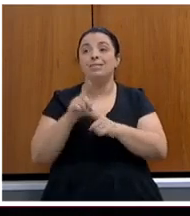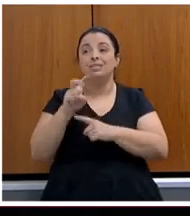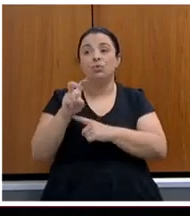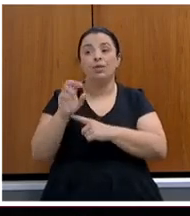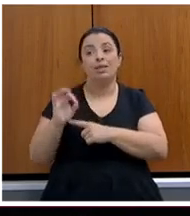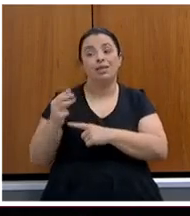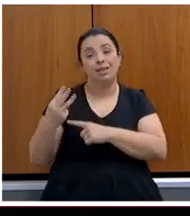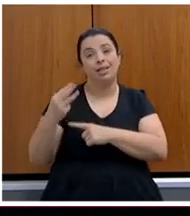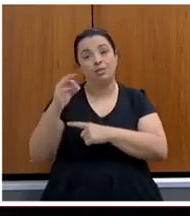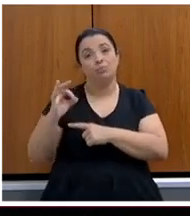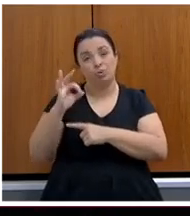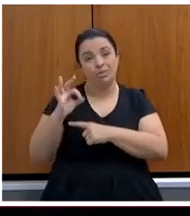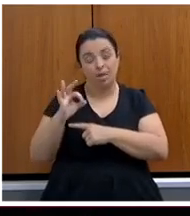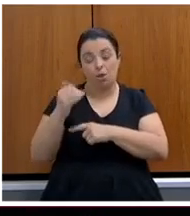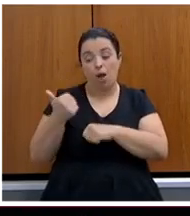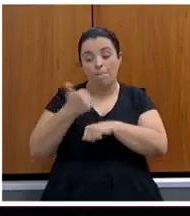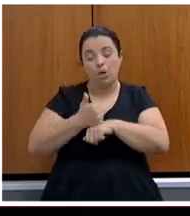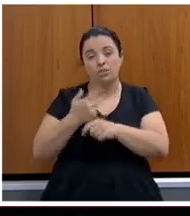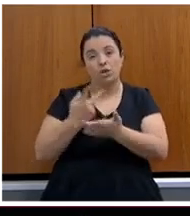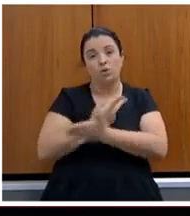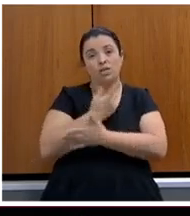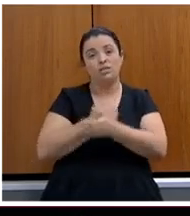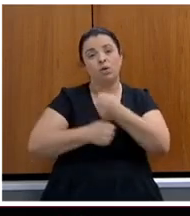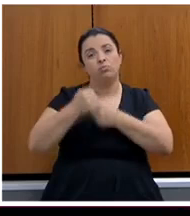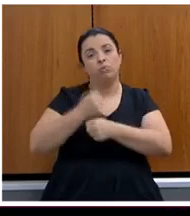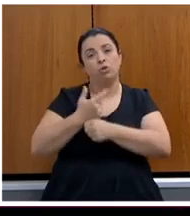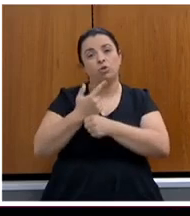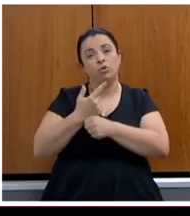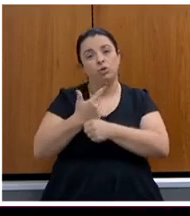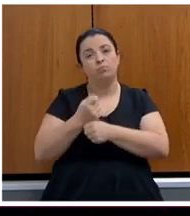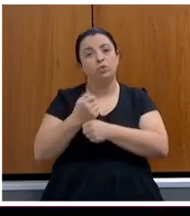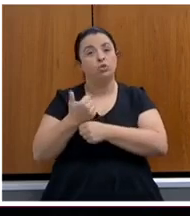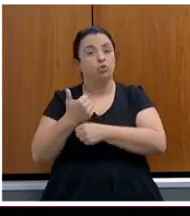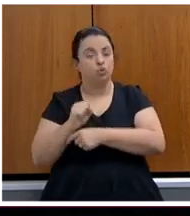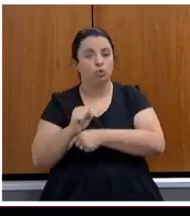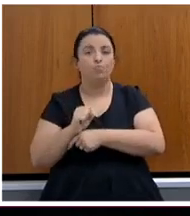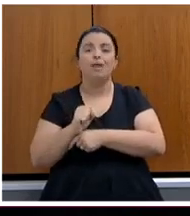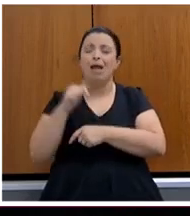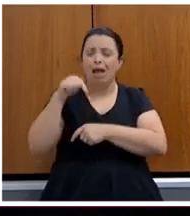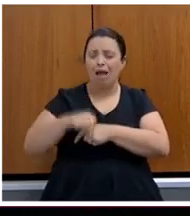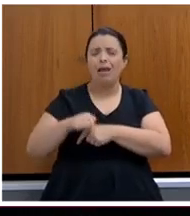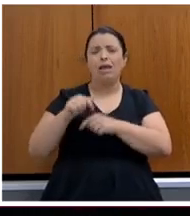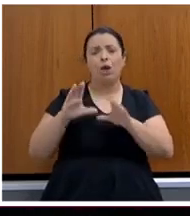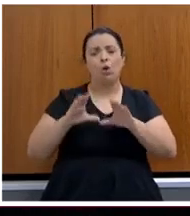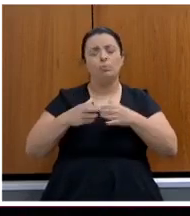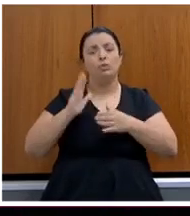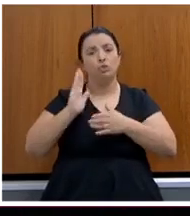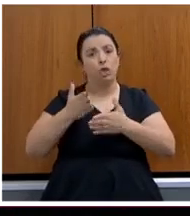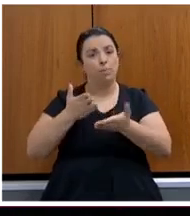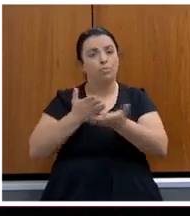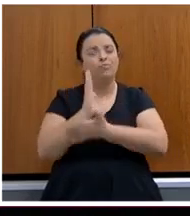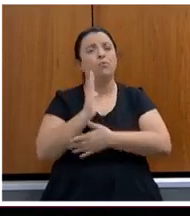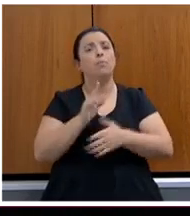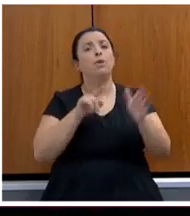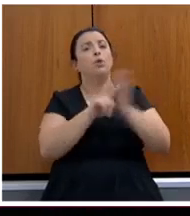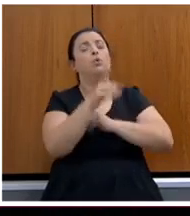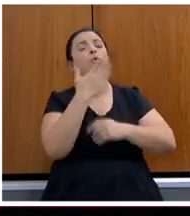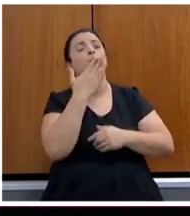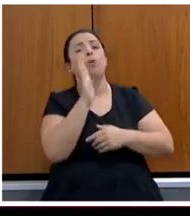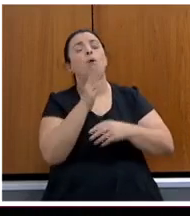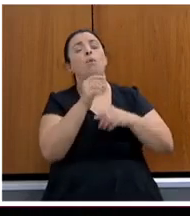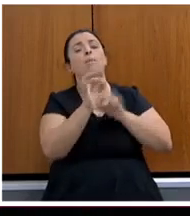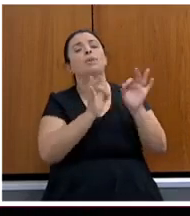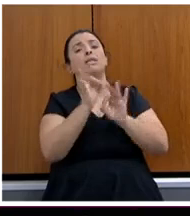por cento aconteceram em 2018 a pergunta é já aprovada que na comissão Qual é o planejamento para a nomeações do concurso